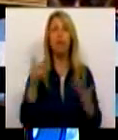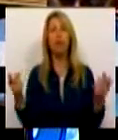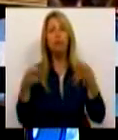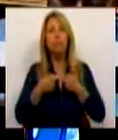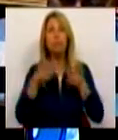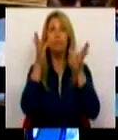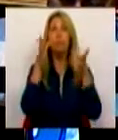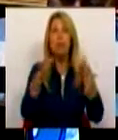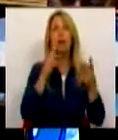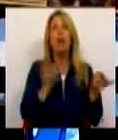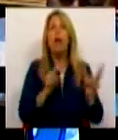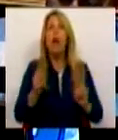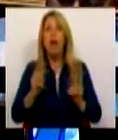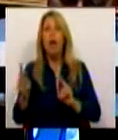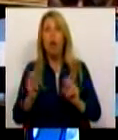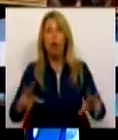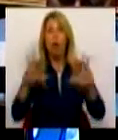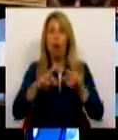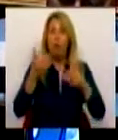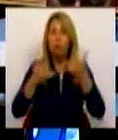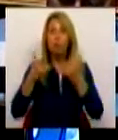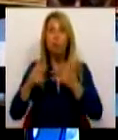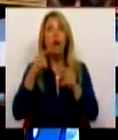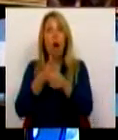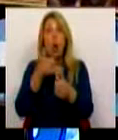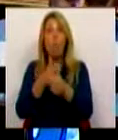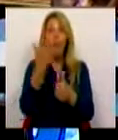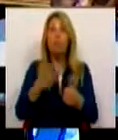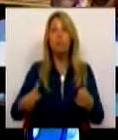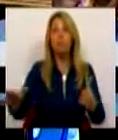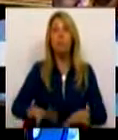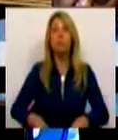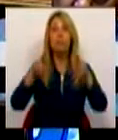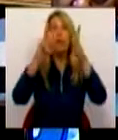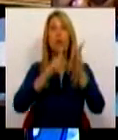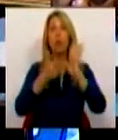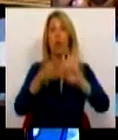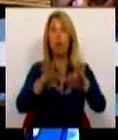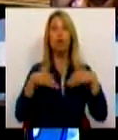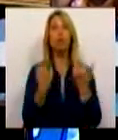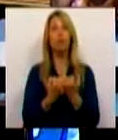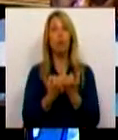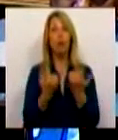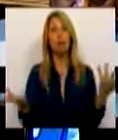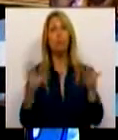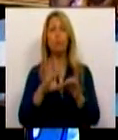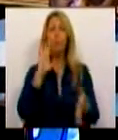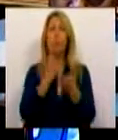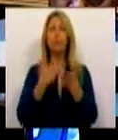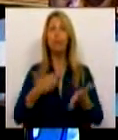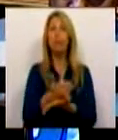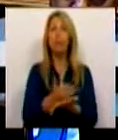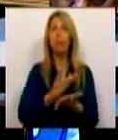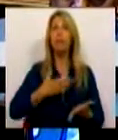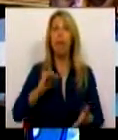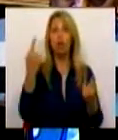e atualização que acompanhe o desenvolvimento científico, tecnológico e social. De acordo com os últimos dados constantes do